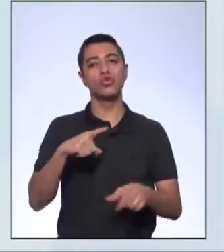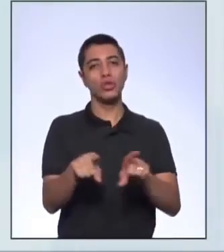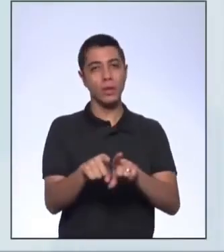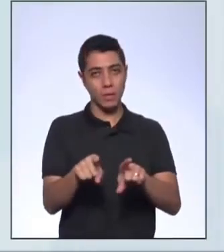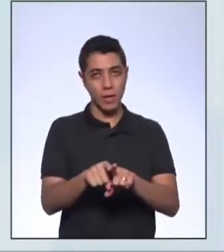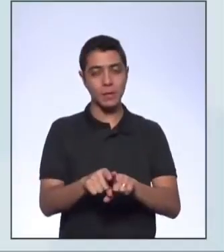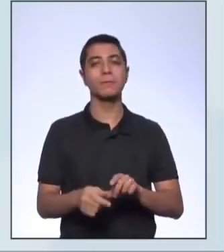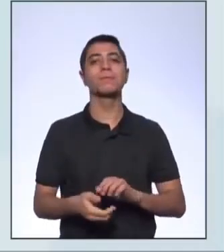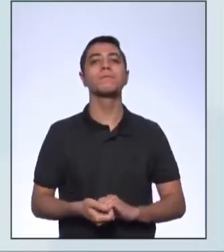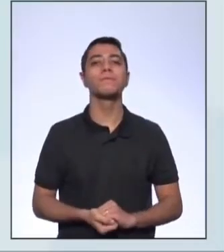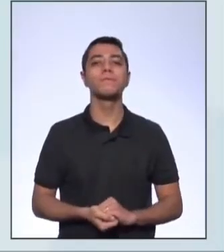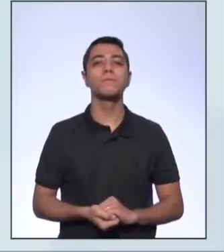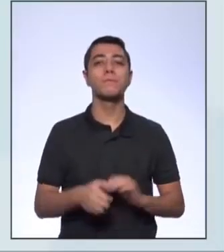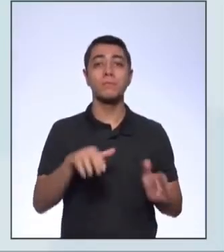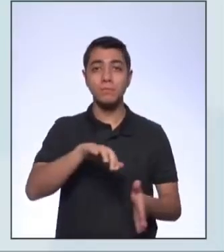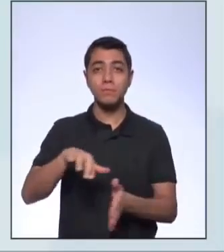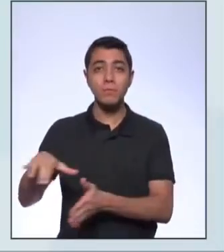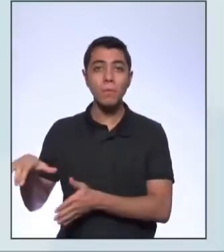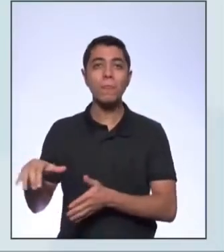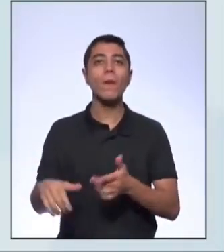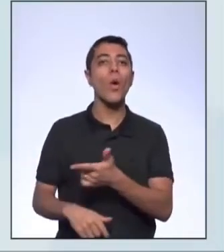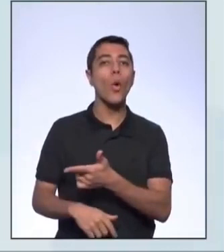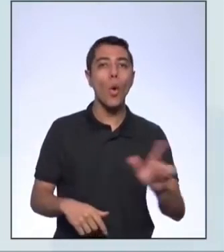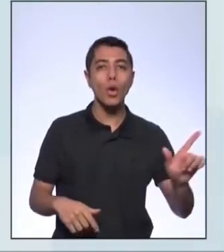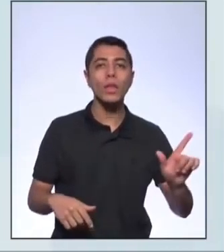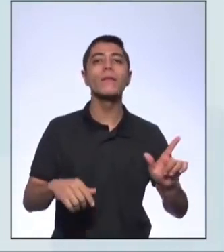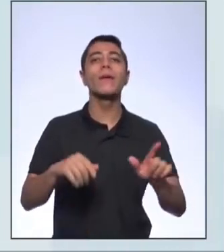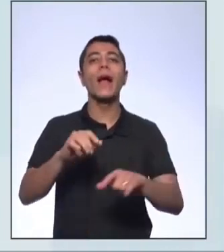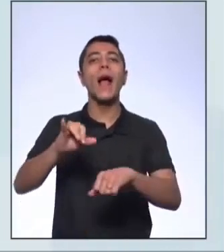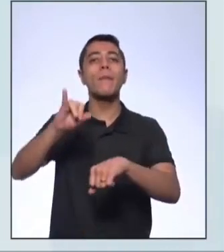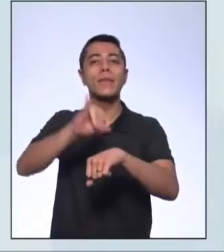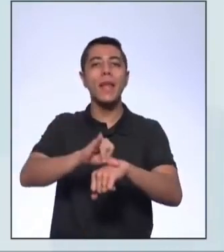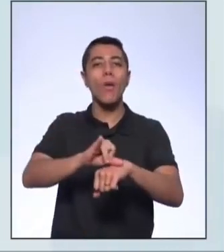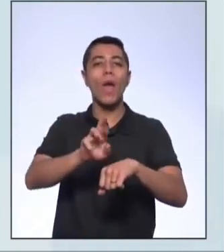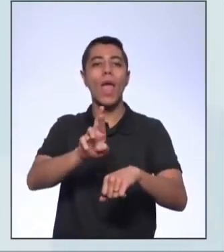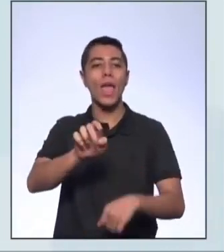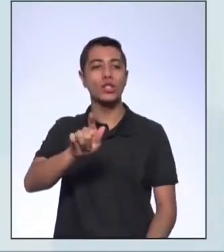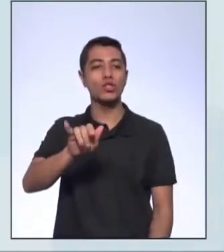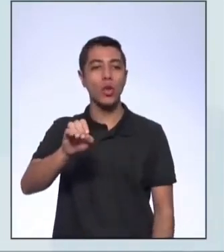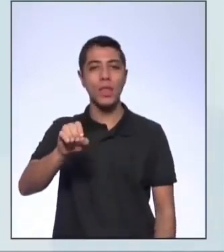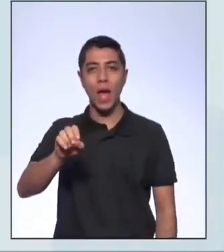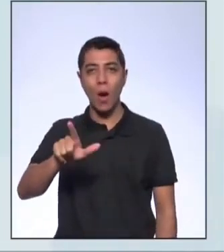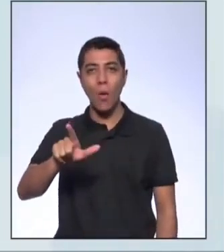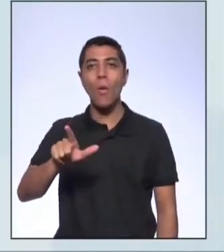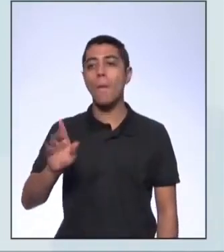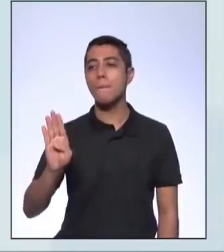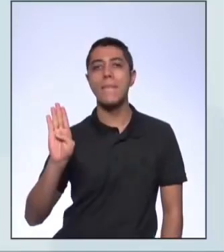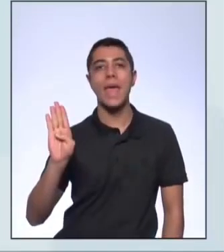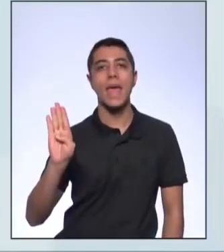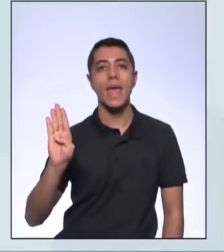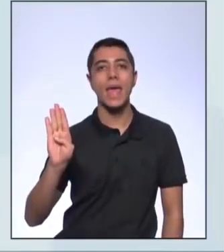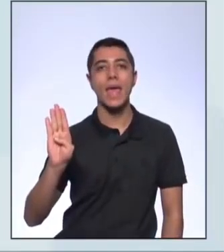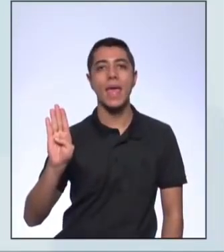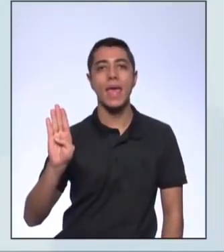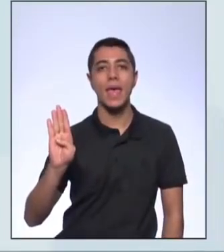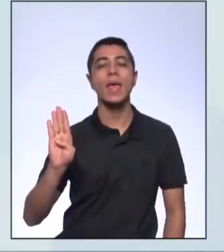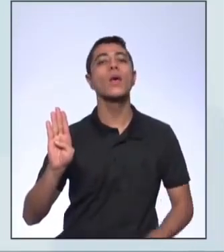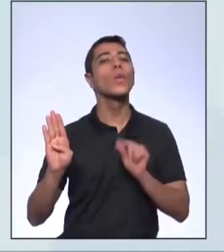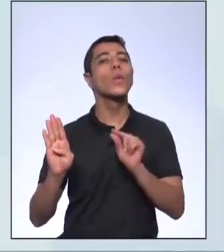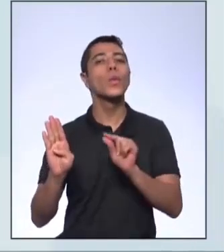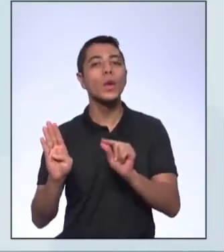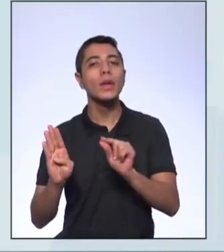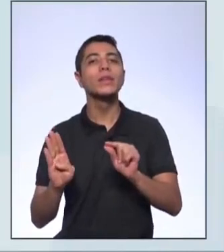com menos influência né que era constituído por 20 agora são 24 cidades a média permanece aí com seus